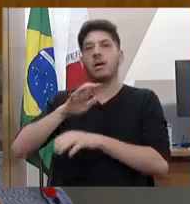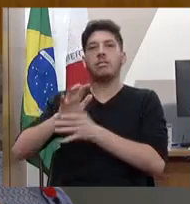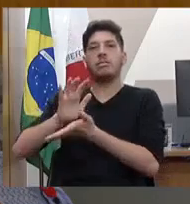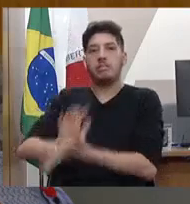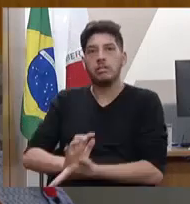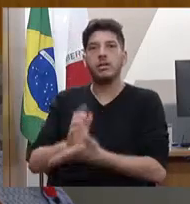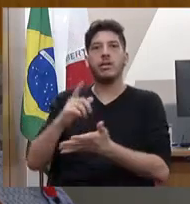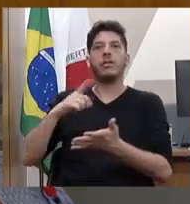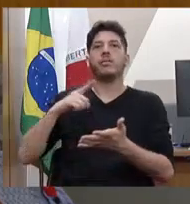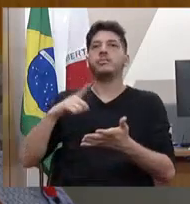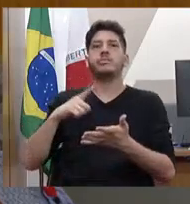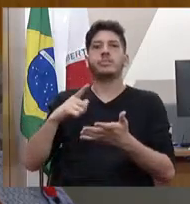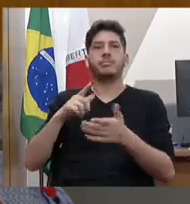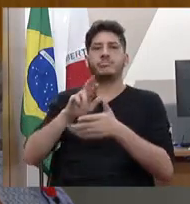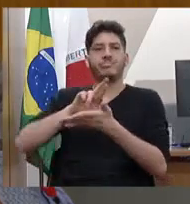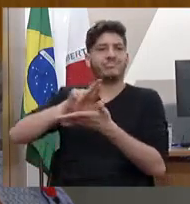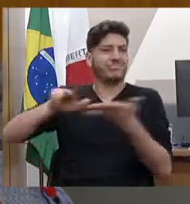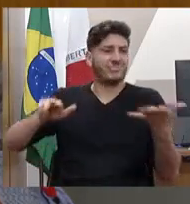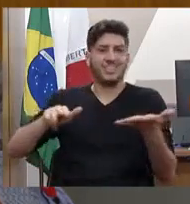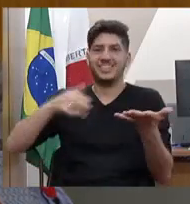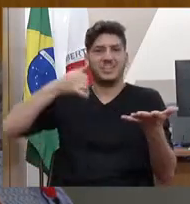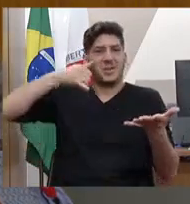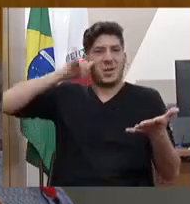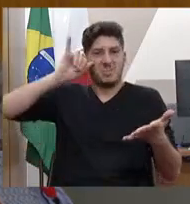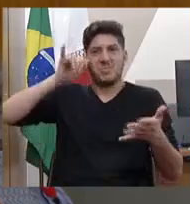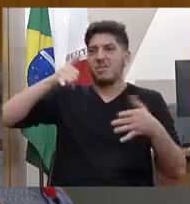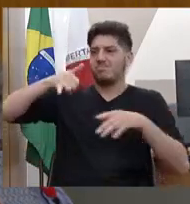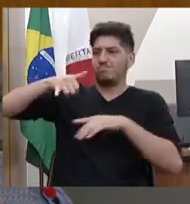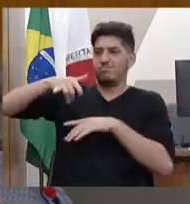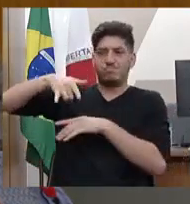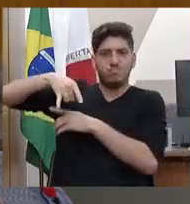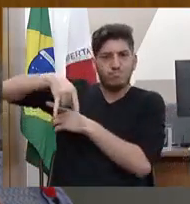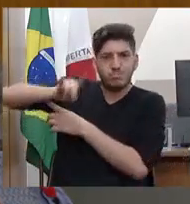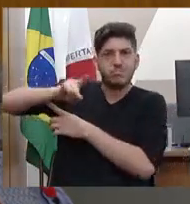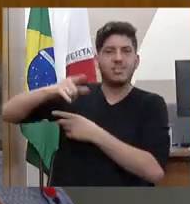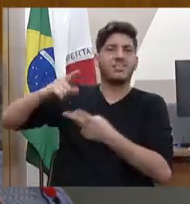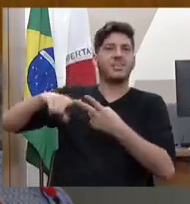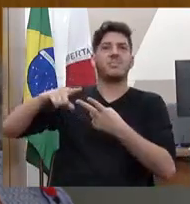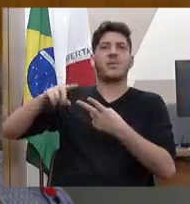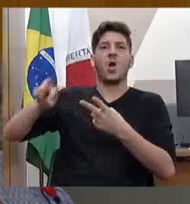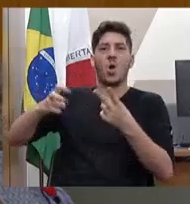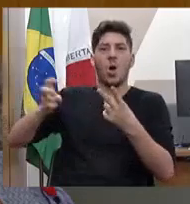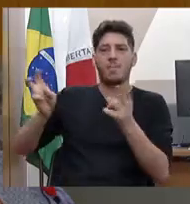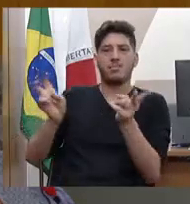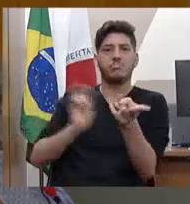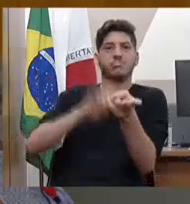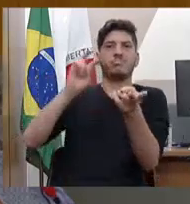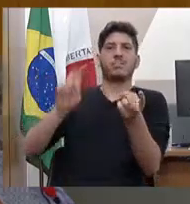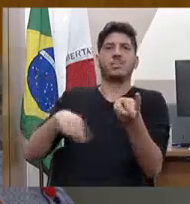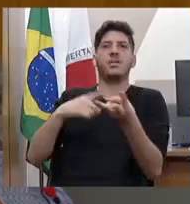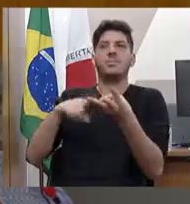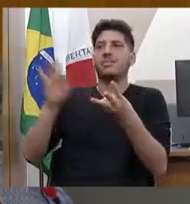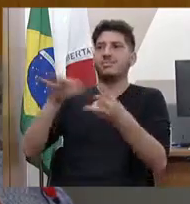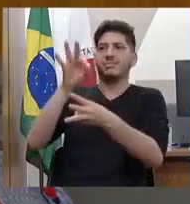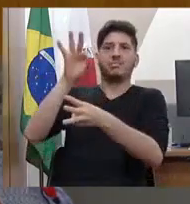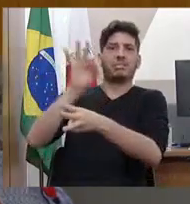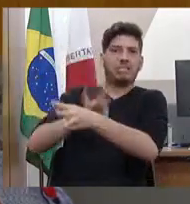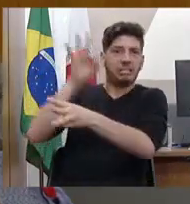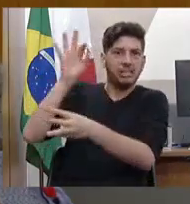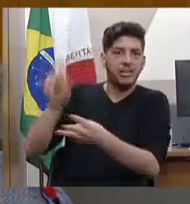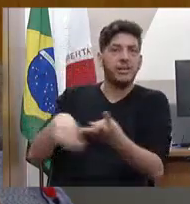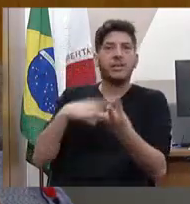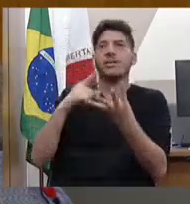coachlada de boi picada de cobra de marimbondo de